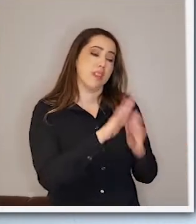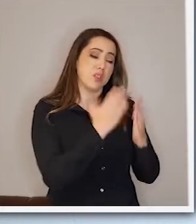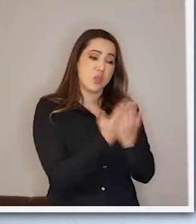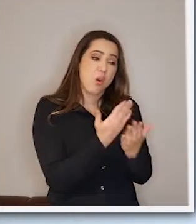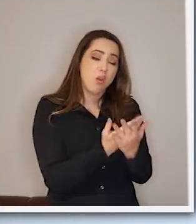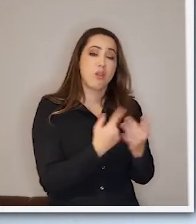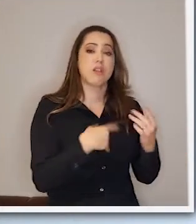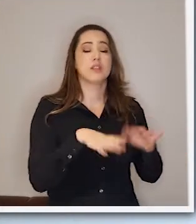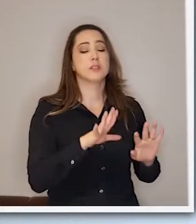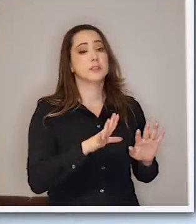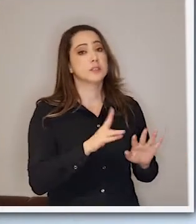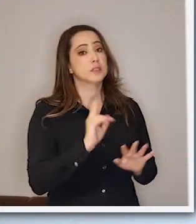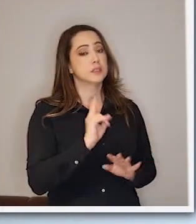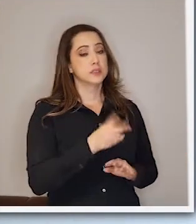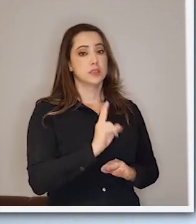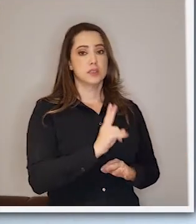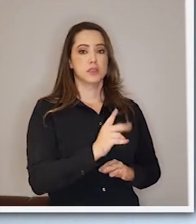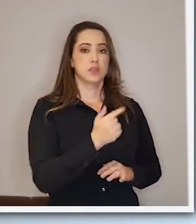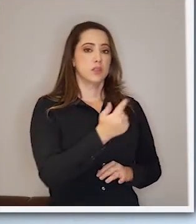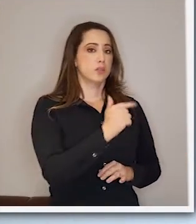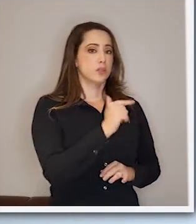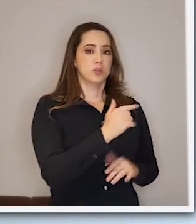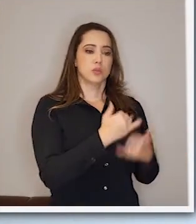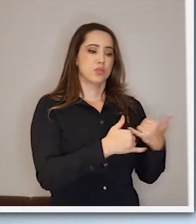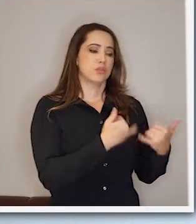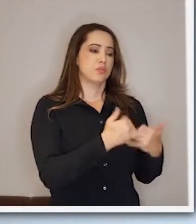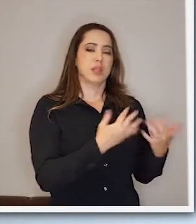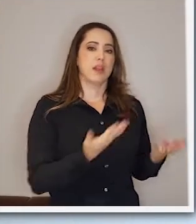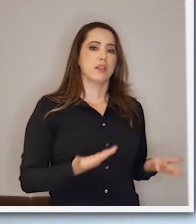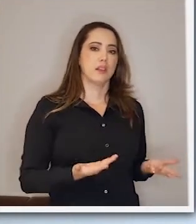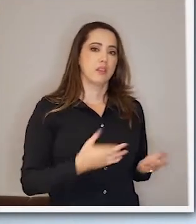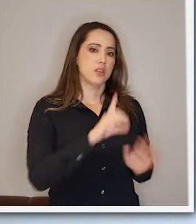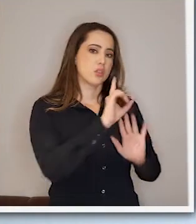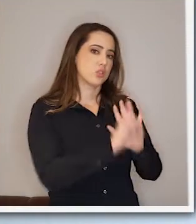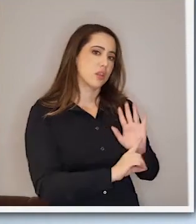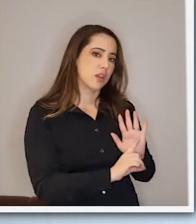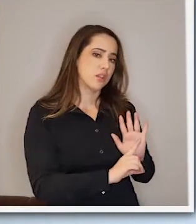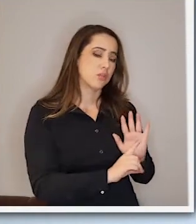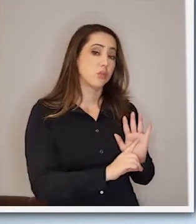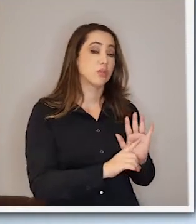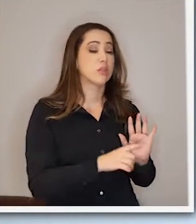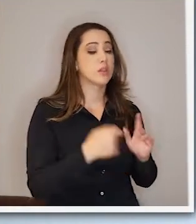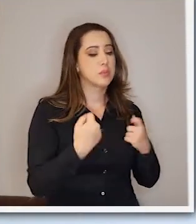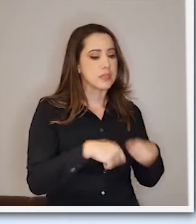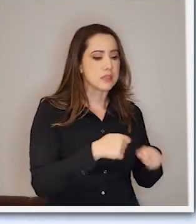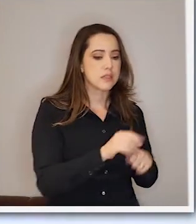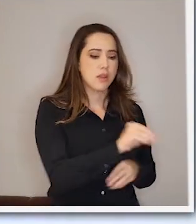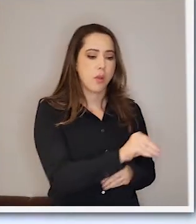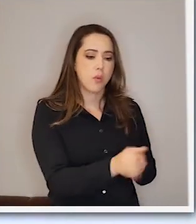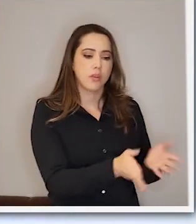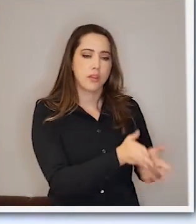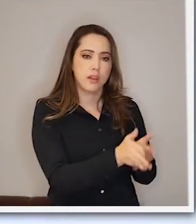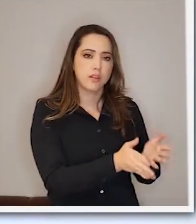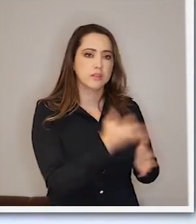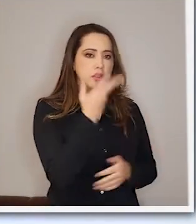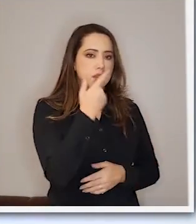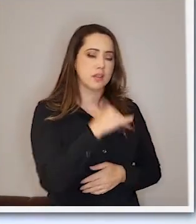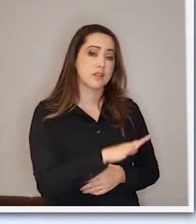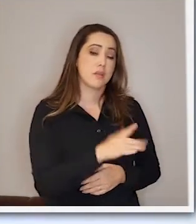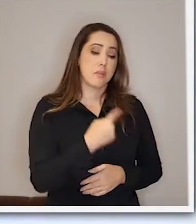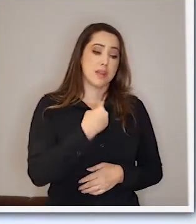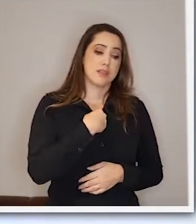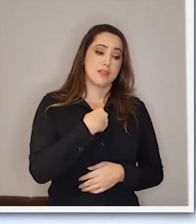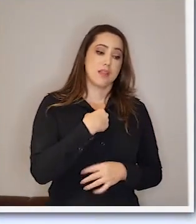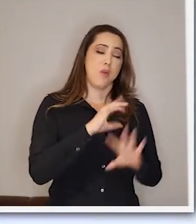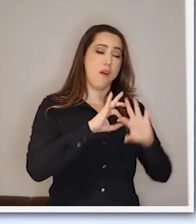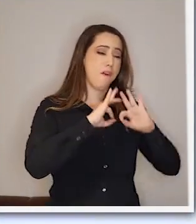infância assim, sem muito desses direitos, que a criança precisa ter a infância dela garantida. Mas como